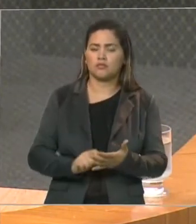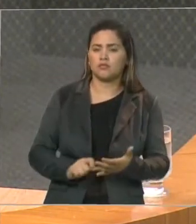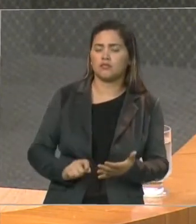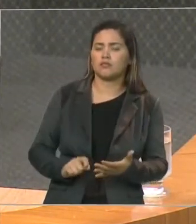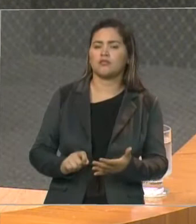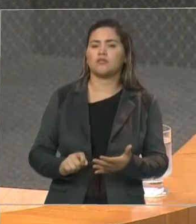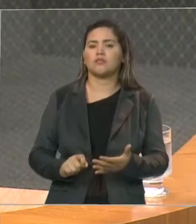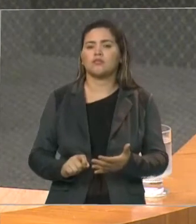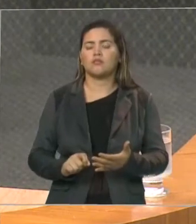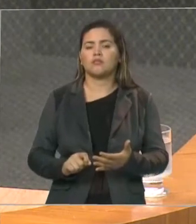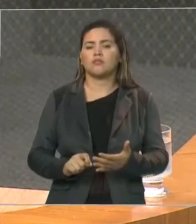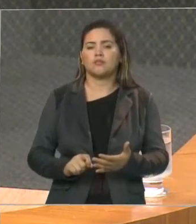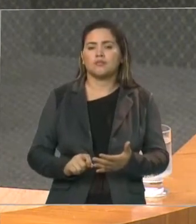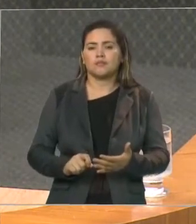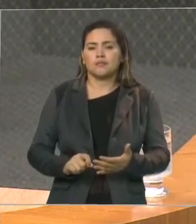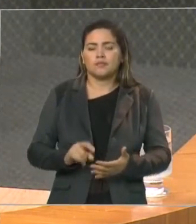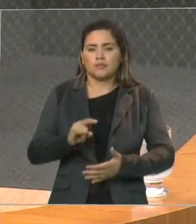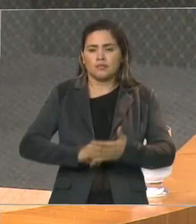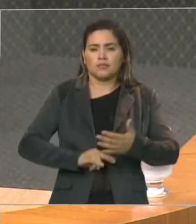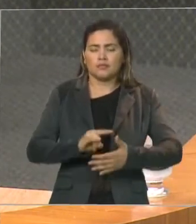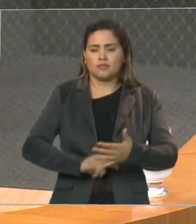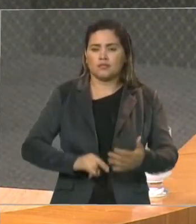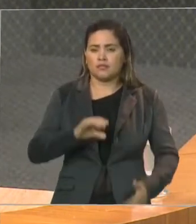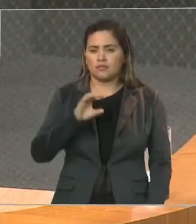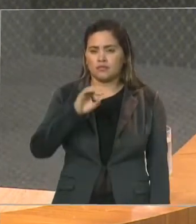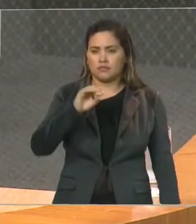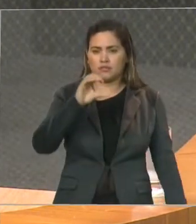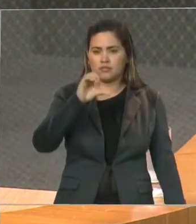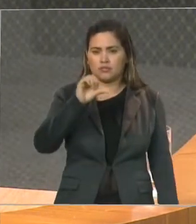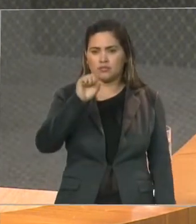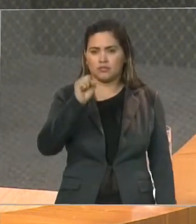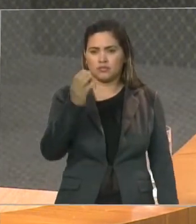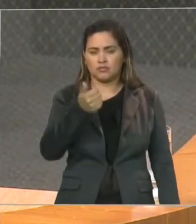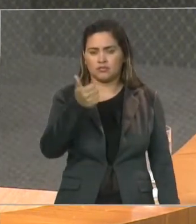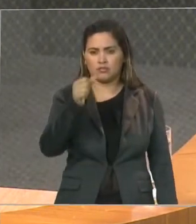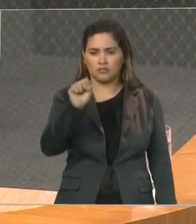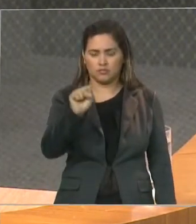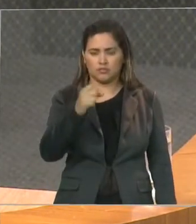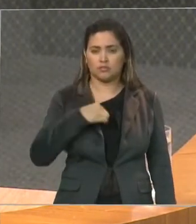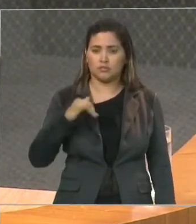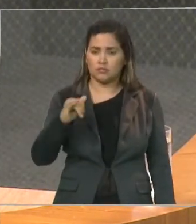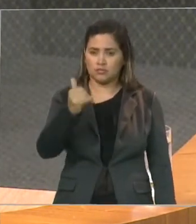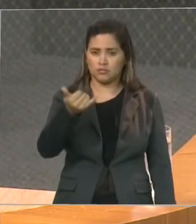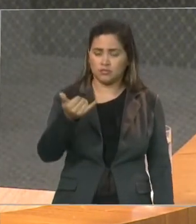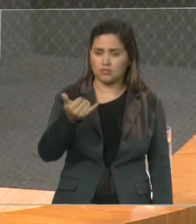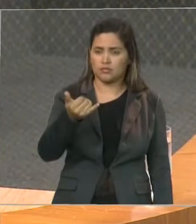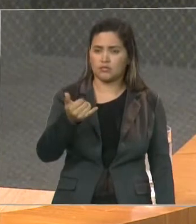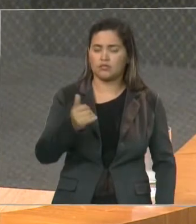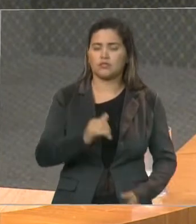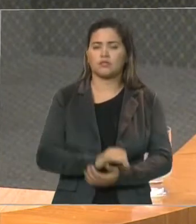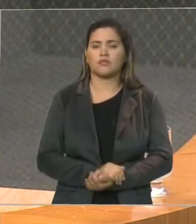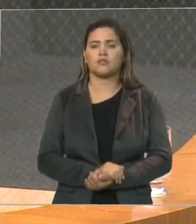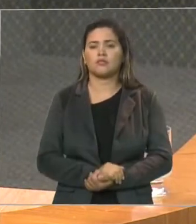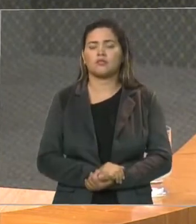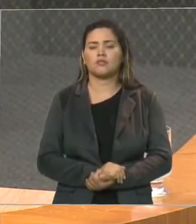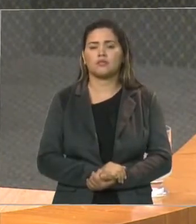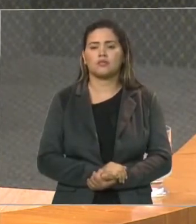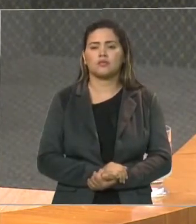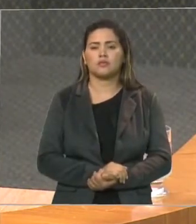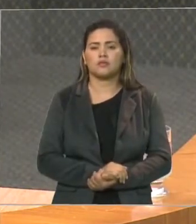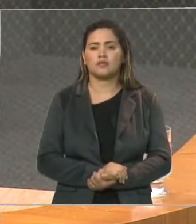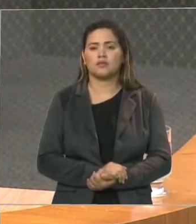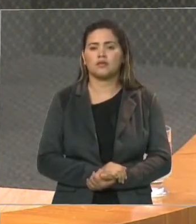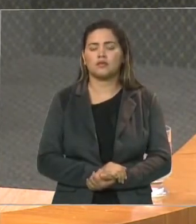098/2018. E aqui, senhoras e senhores, quero aproveitar este ato para fazer um desagravo público